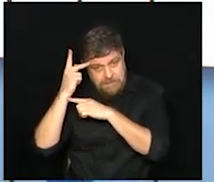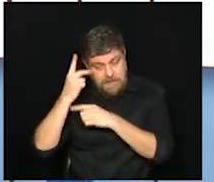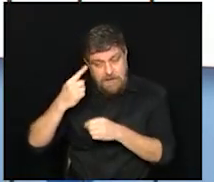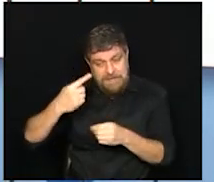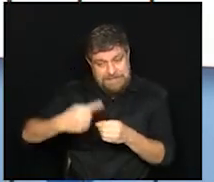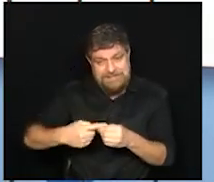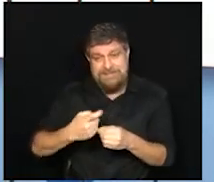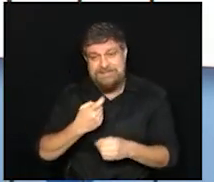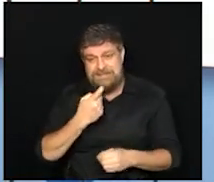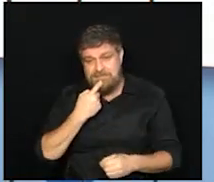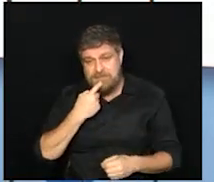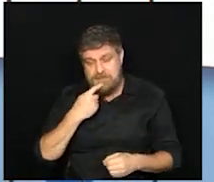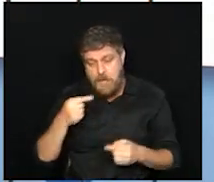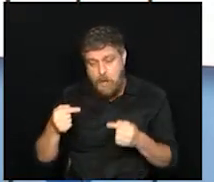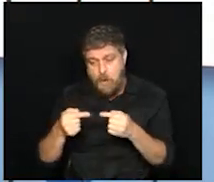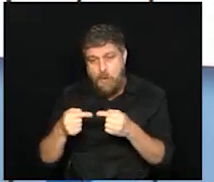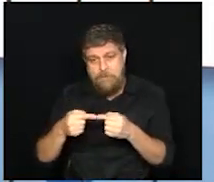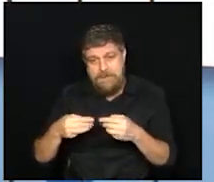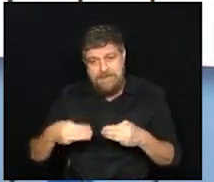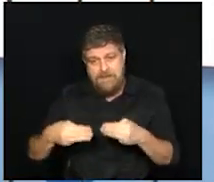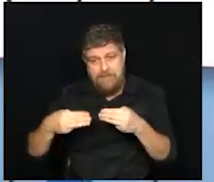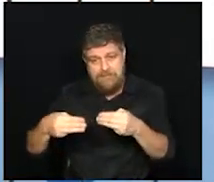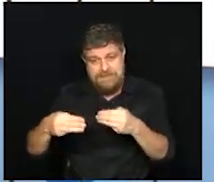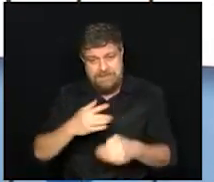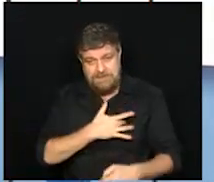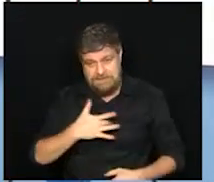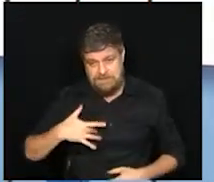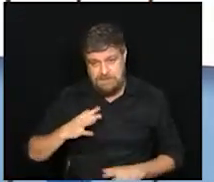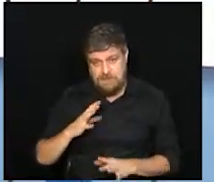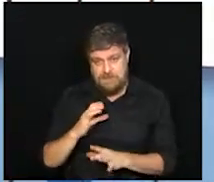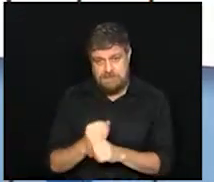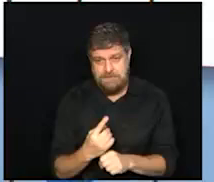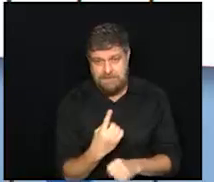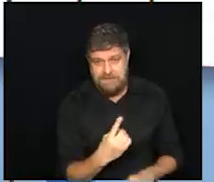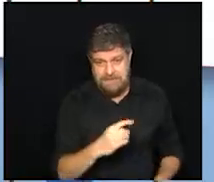De acordo com o Ministério da Saúde, são